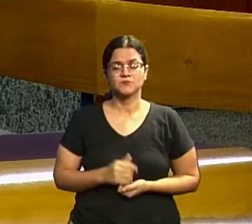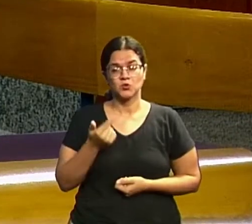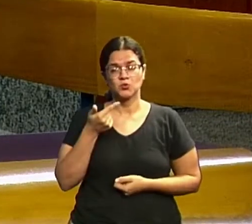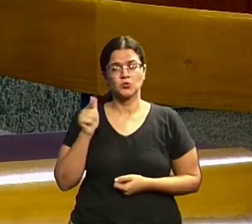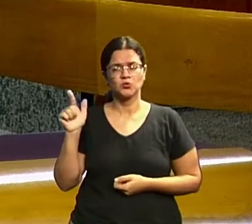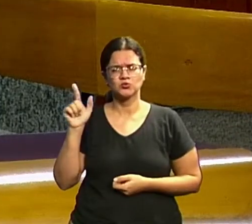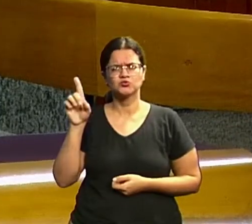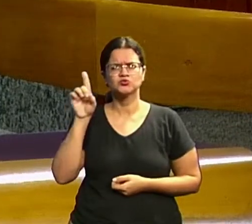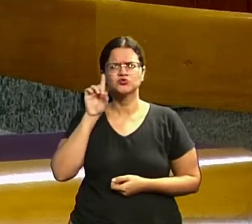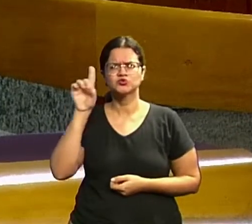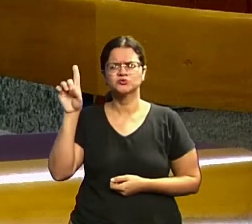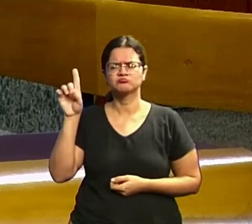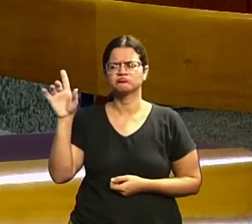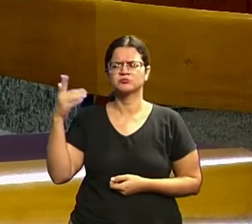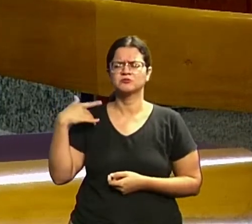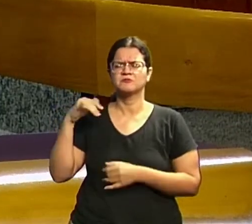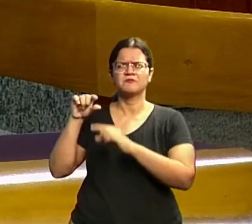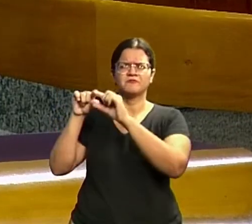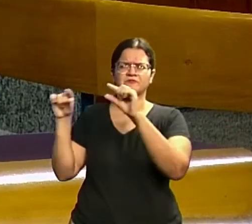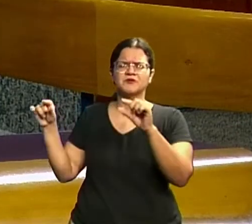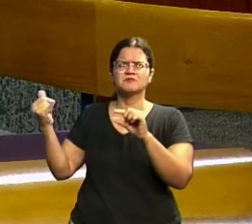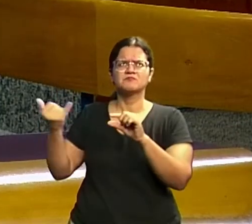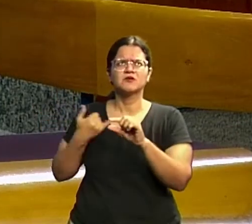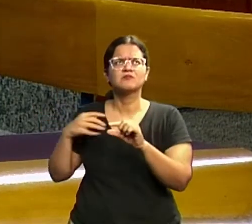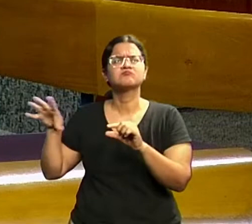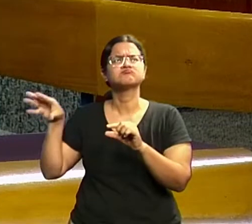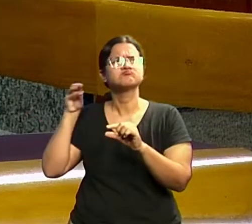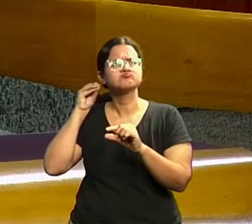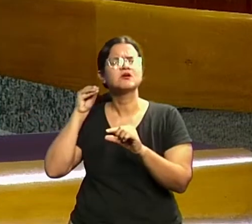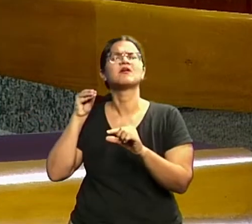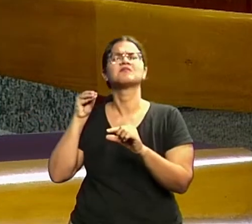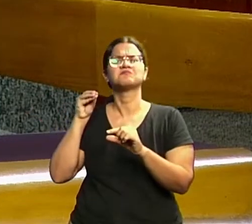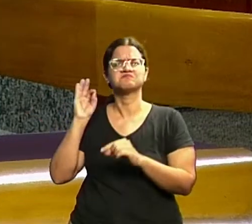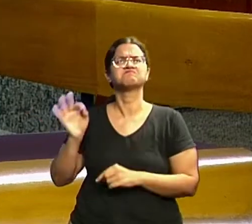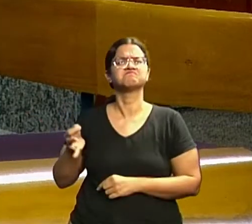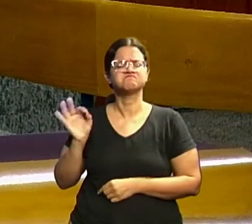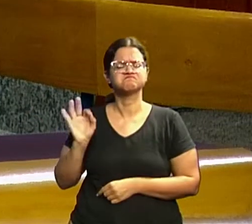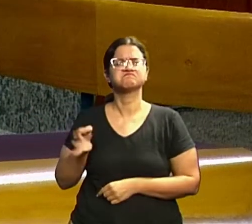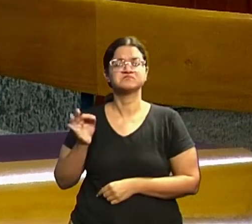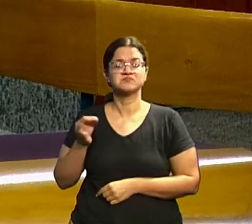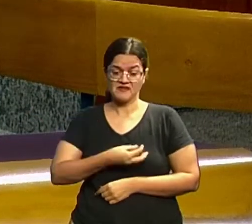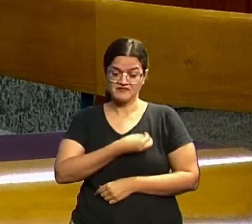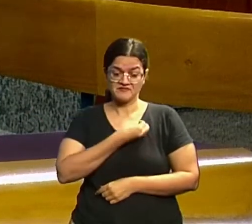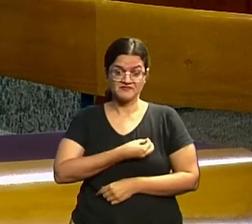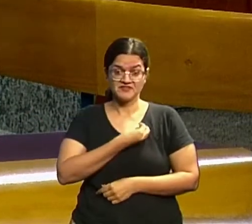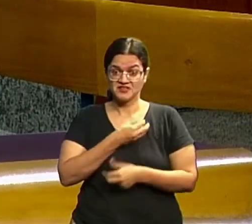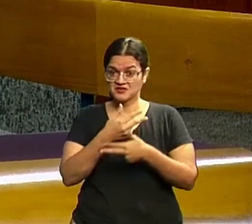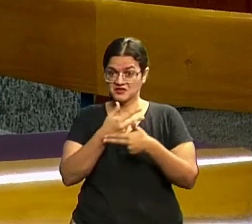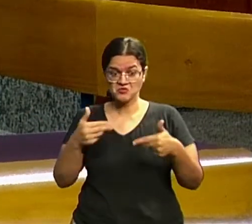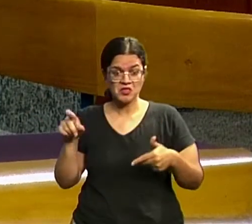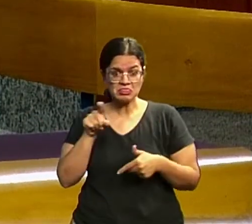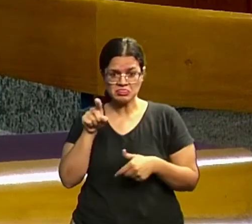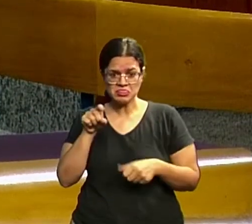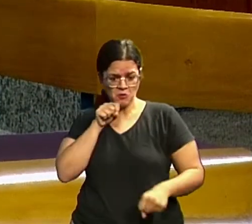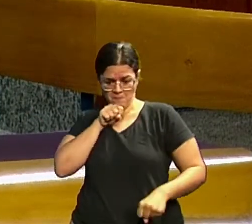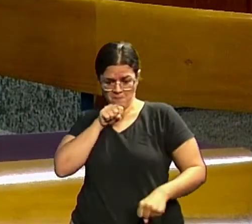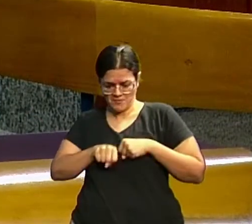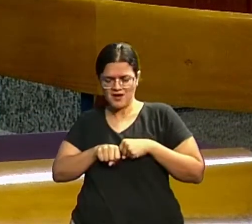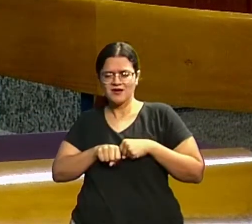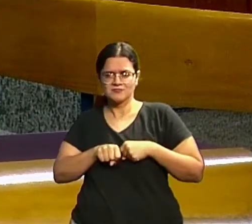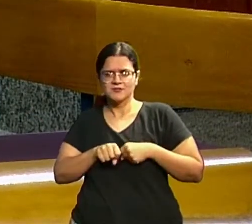outro dia eu ouvi uma frase, é certinho, vereador Anselmo, na vida o que não mata